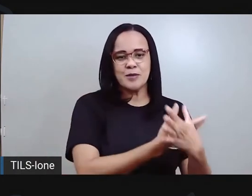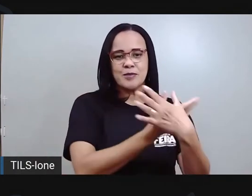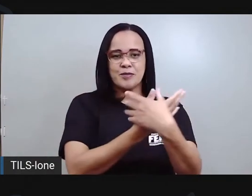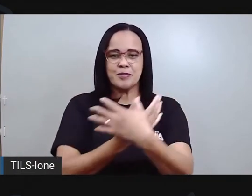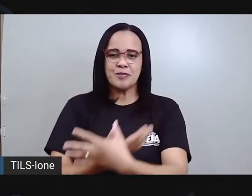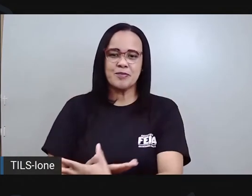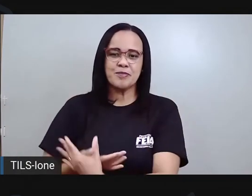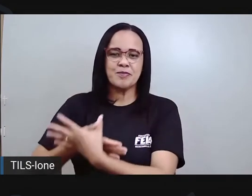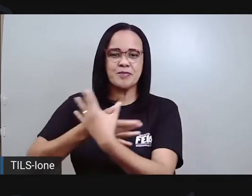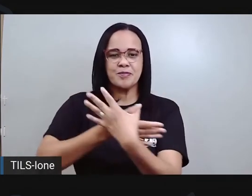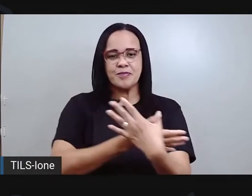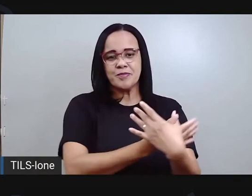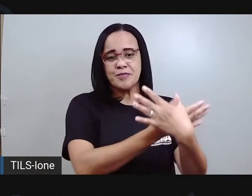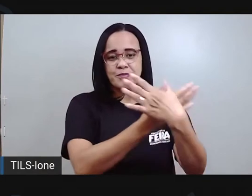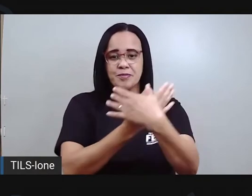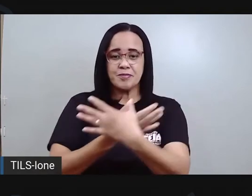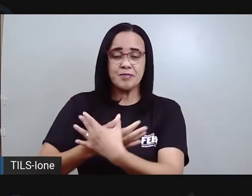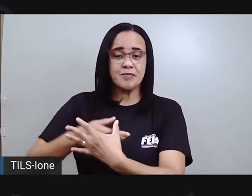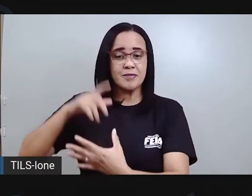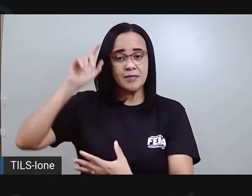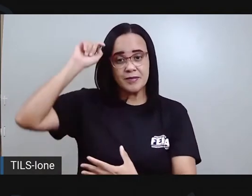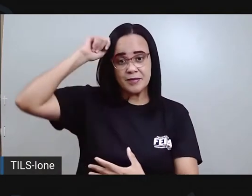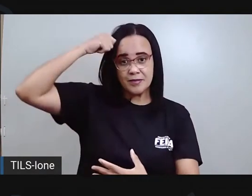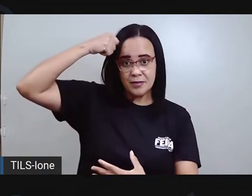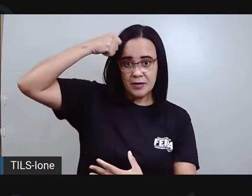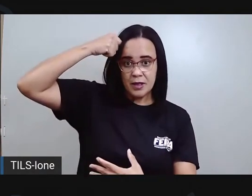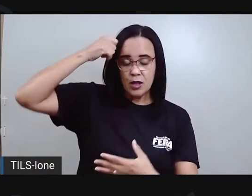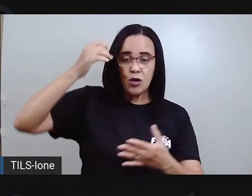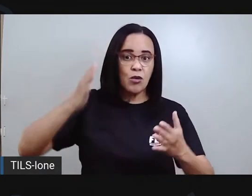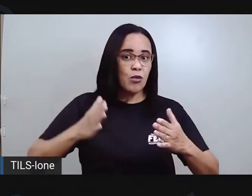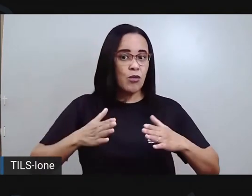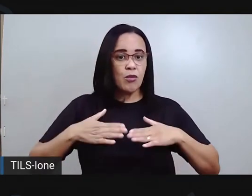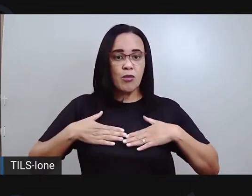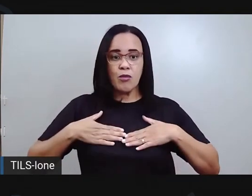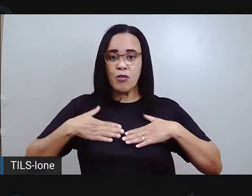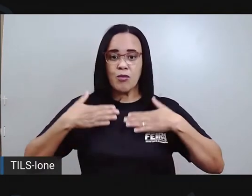bonitinhas. E as pretas,